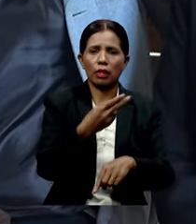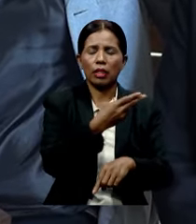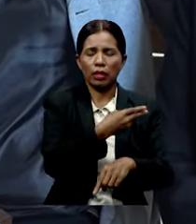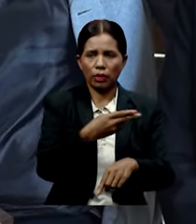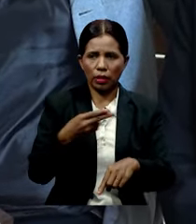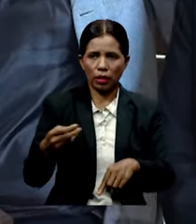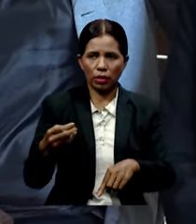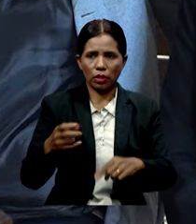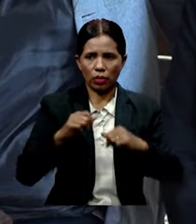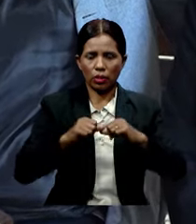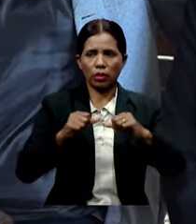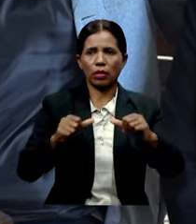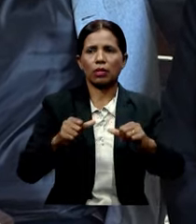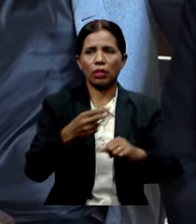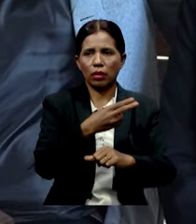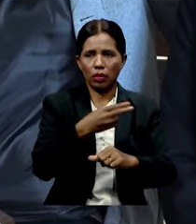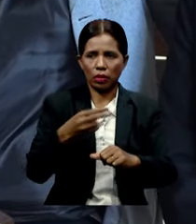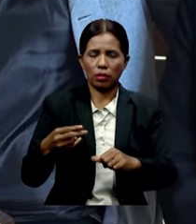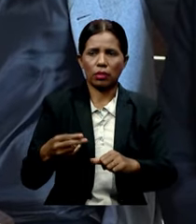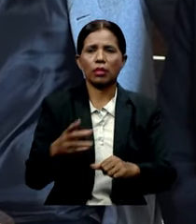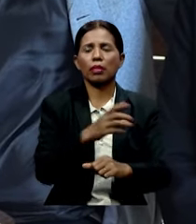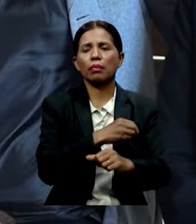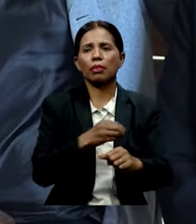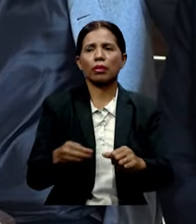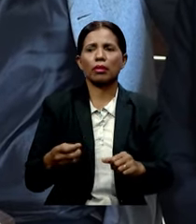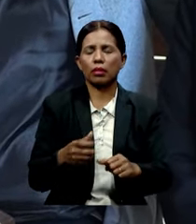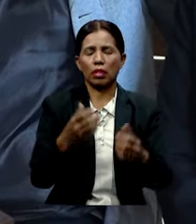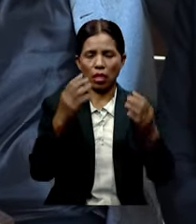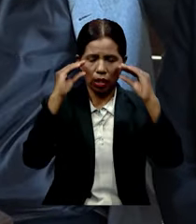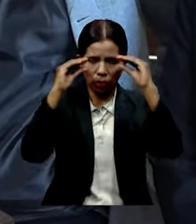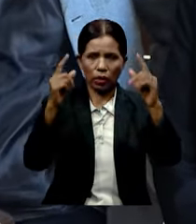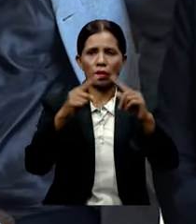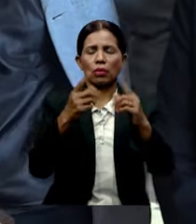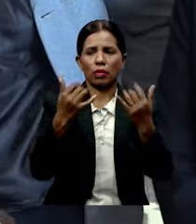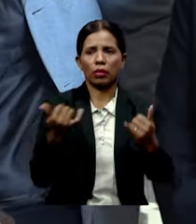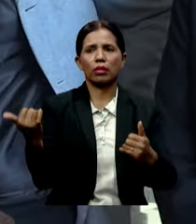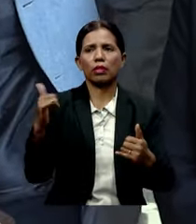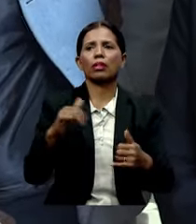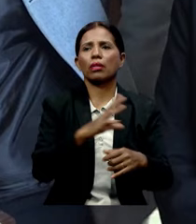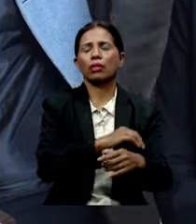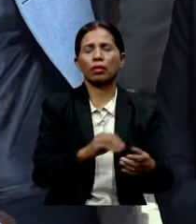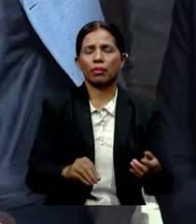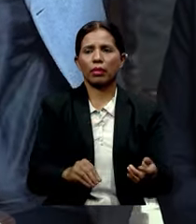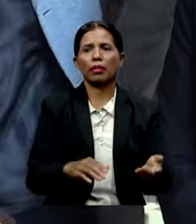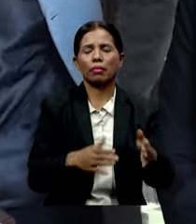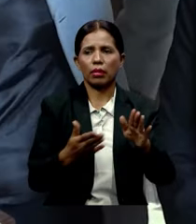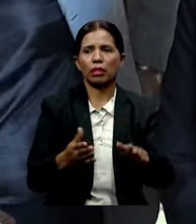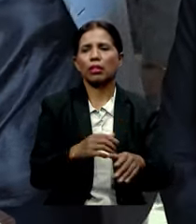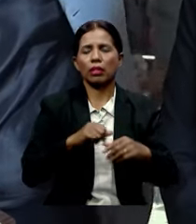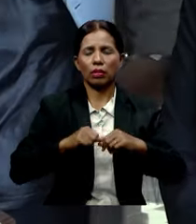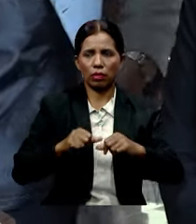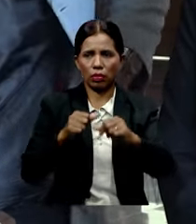a tempo indonésia na ocupação e ser se Hanorin to Ohin Loron. Sirabalo reforma ona, mas bem Sirabalo